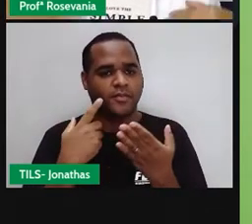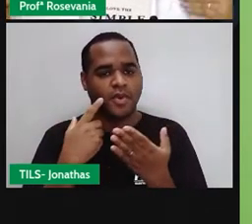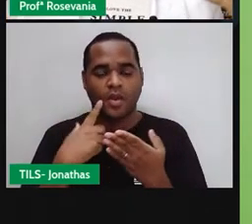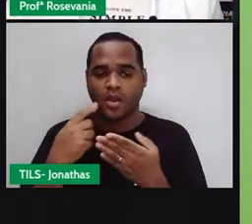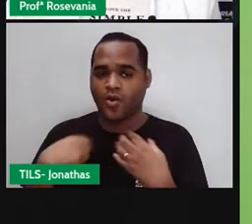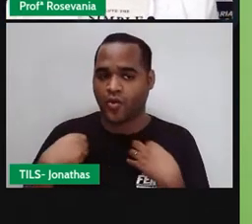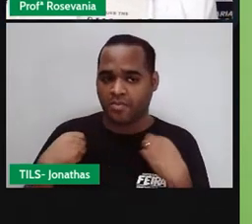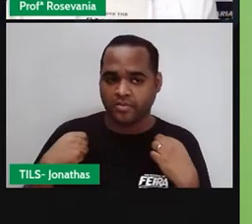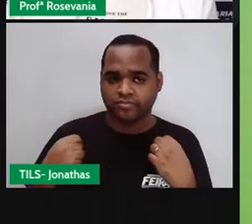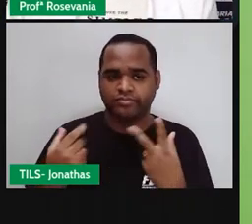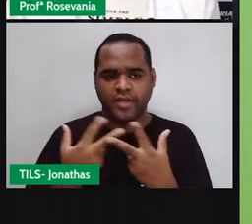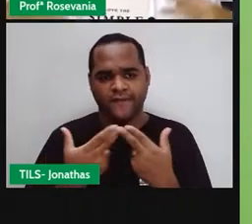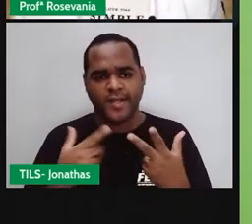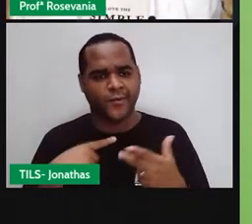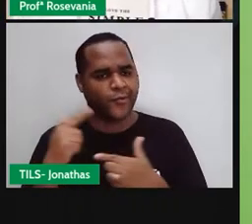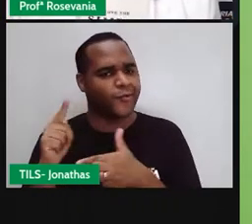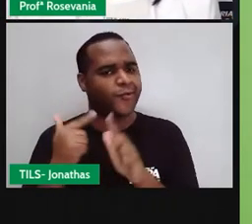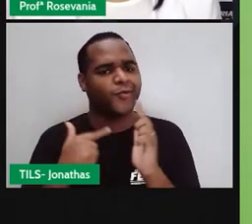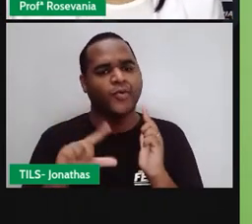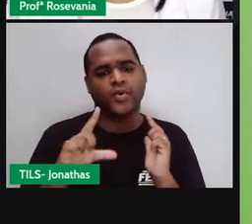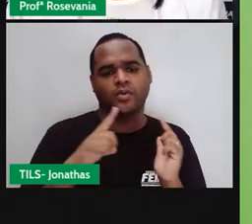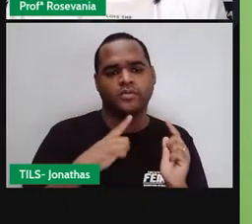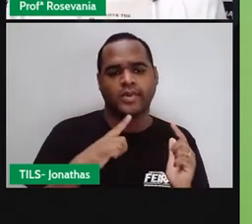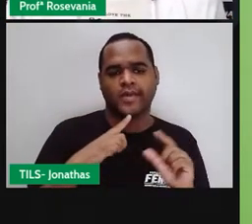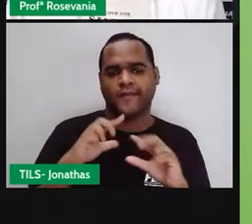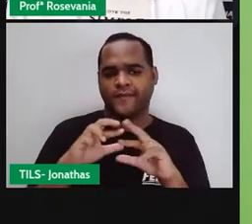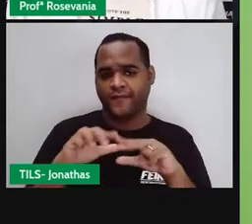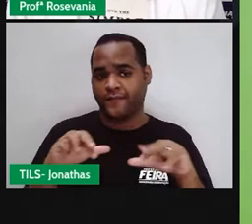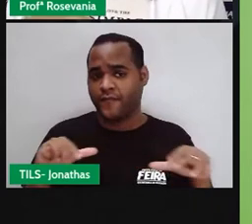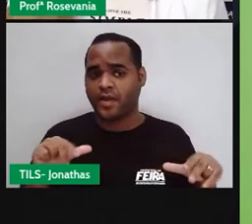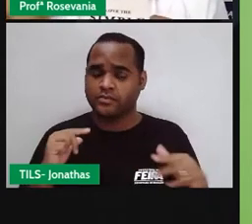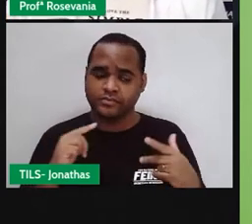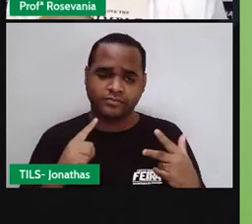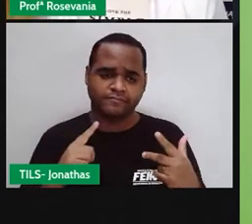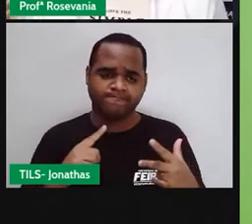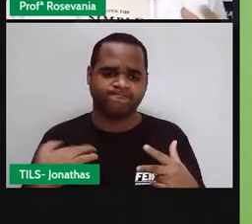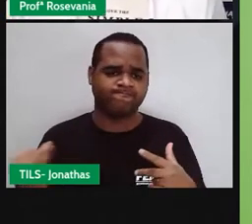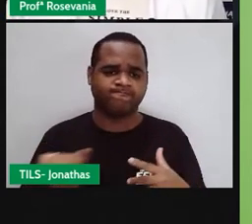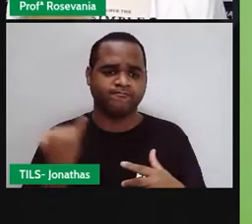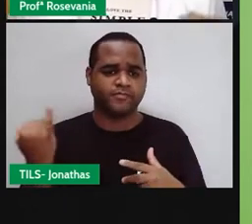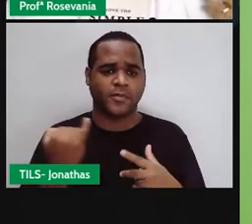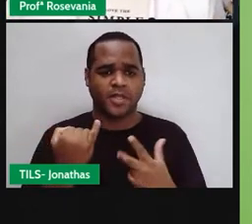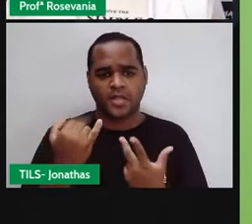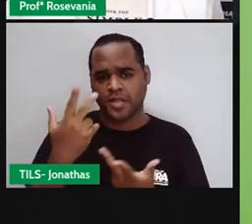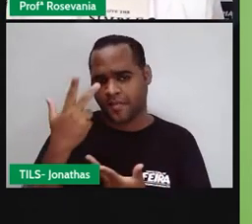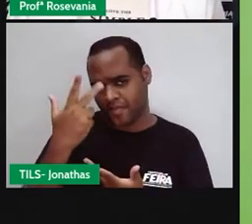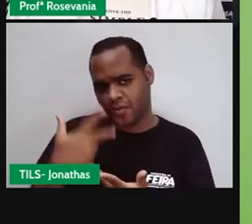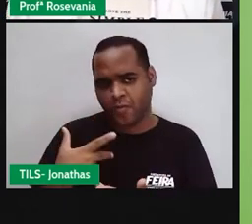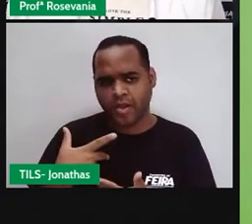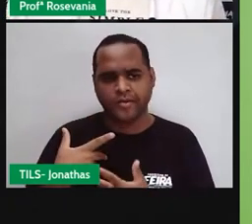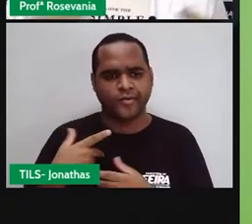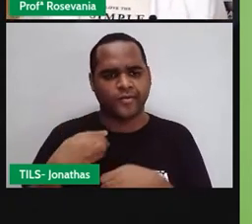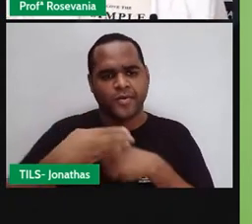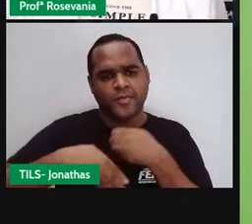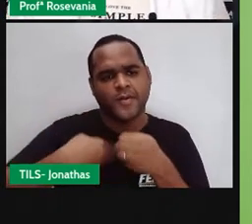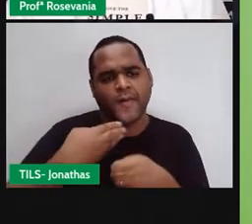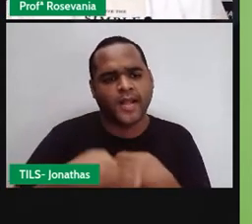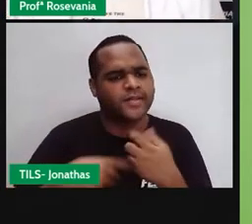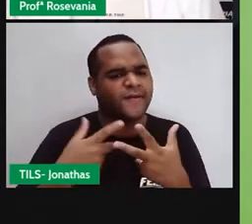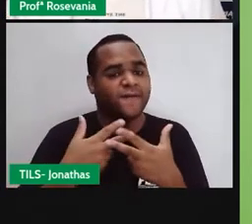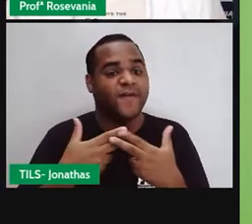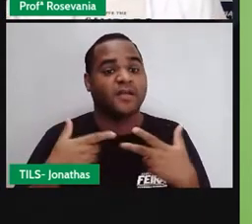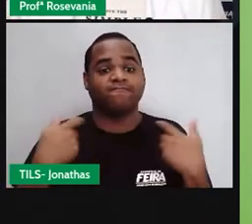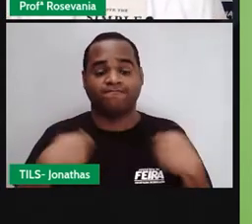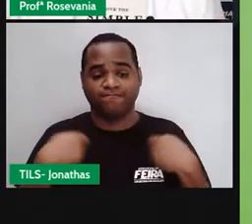uma roupa, para a gente consumir qualquer outro produto, qualquer coisa de, digamos, de higiene pessoal, sei lá, do que fosse, a gente